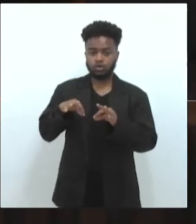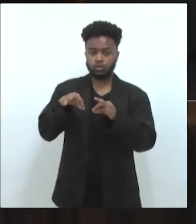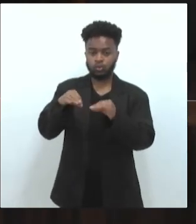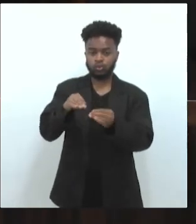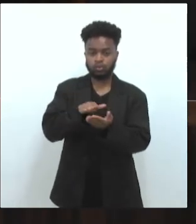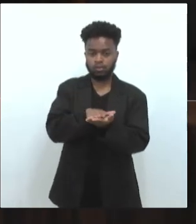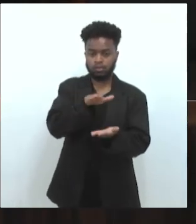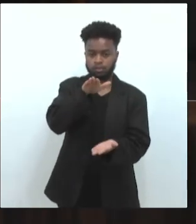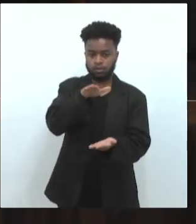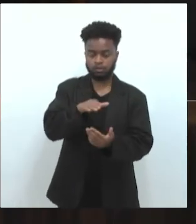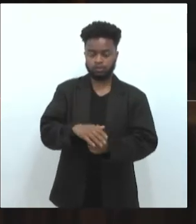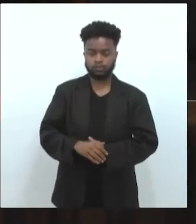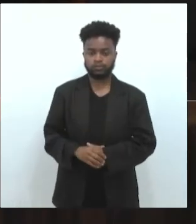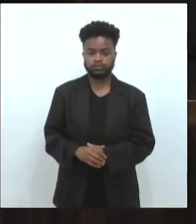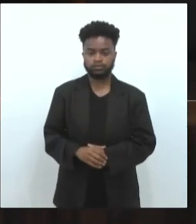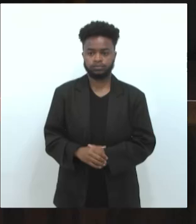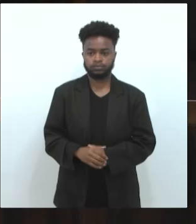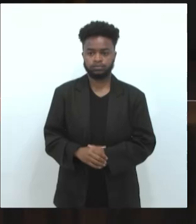em bloco.